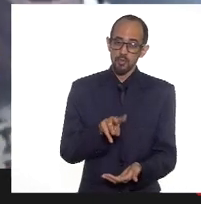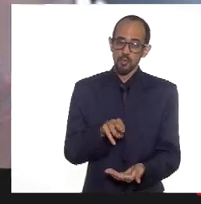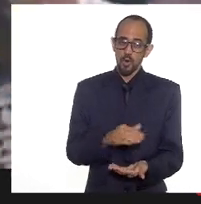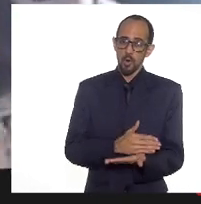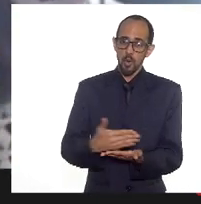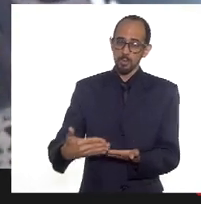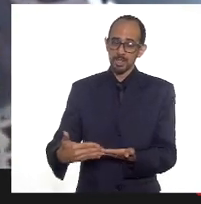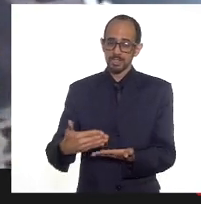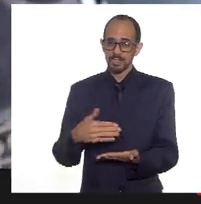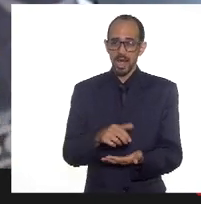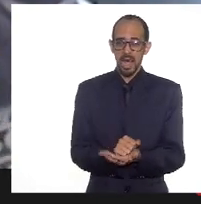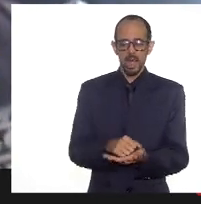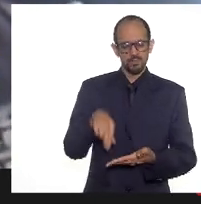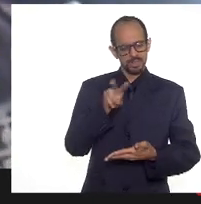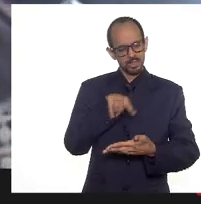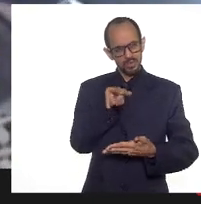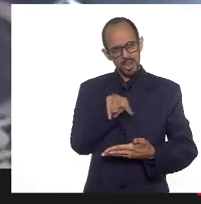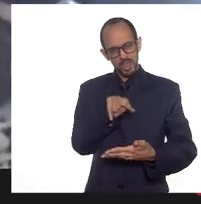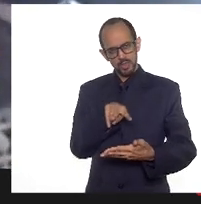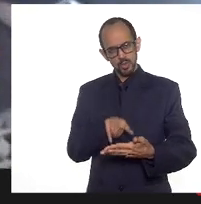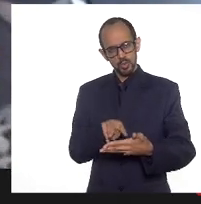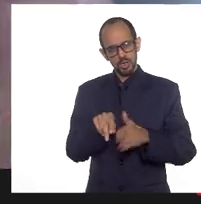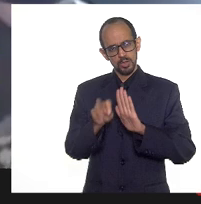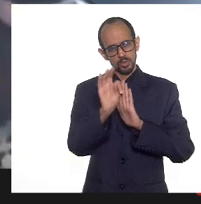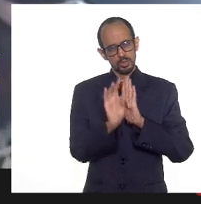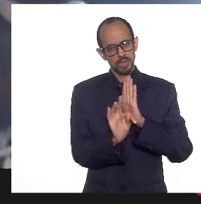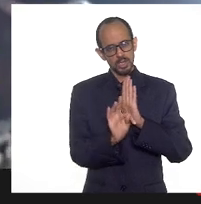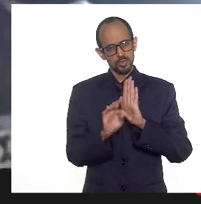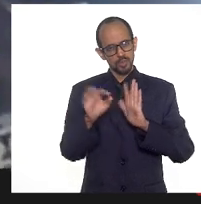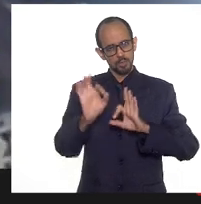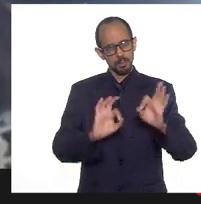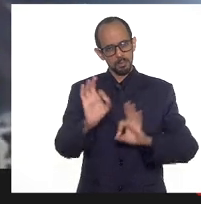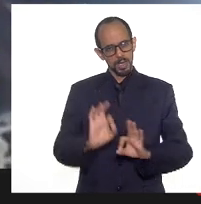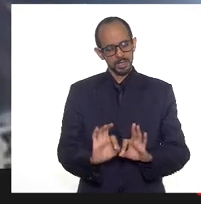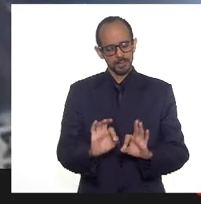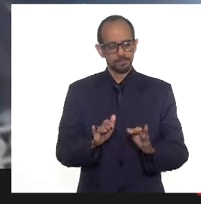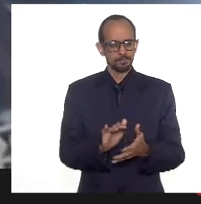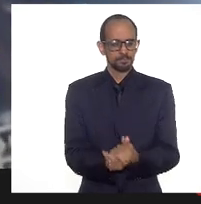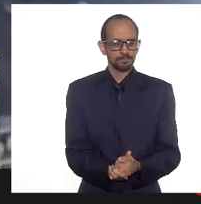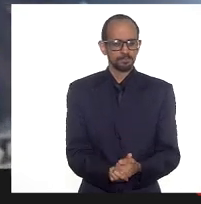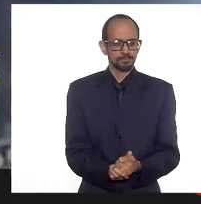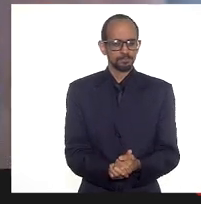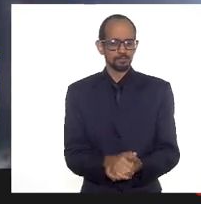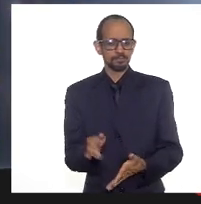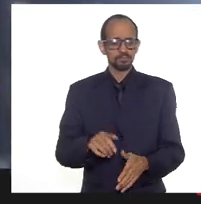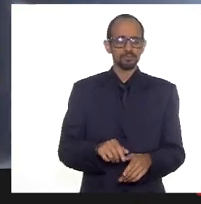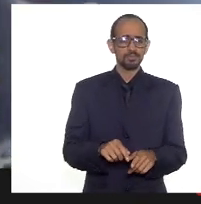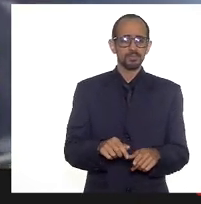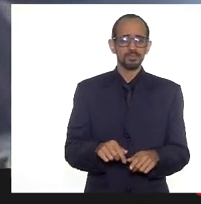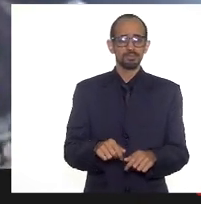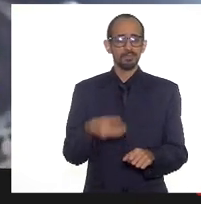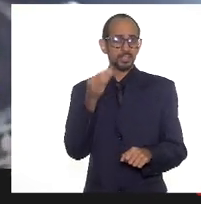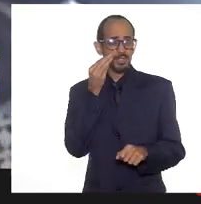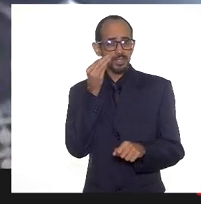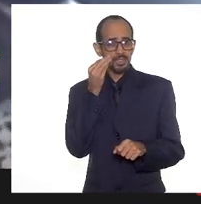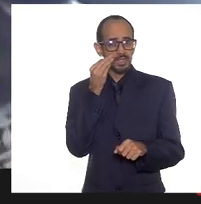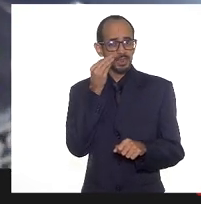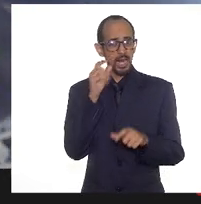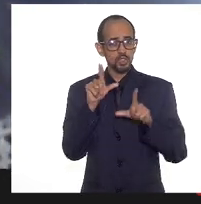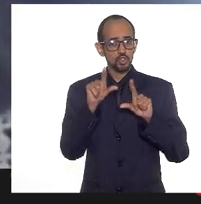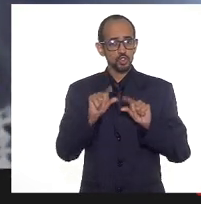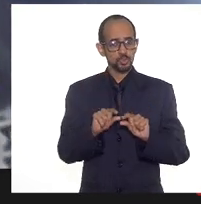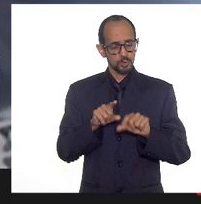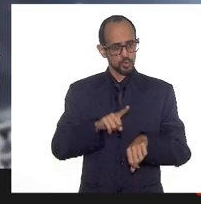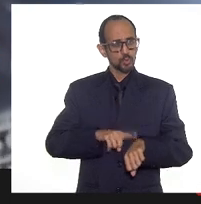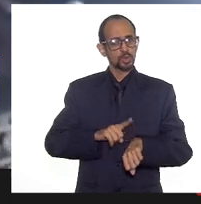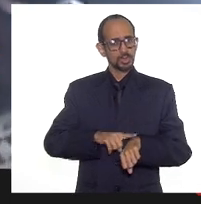iniciar fazendo a leitura, né, do texto que eu preparei para tentar até ficar abaixo do tempo para que a gente possa